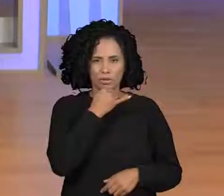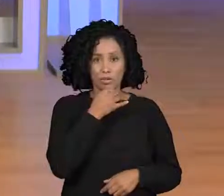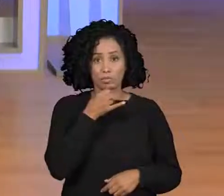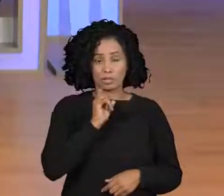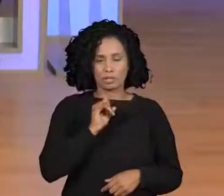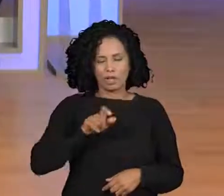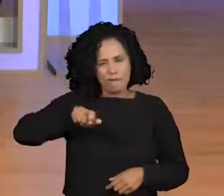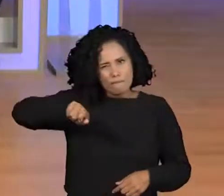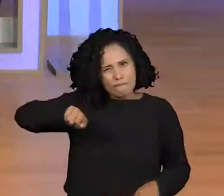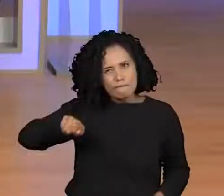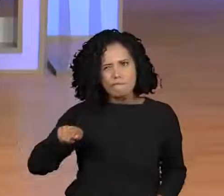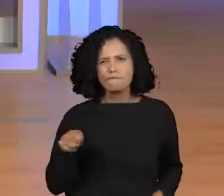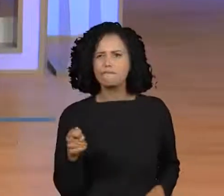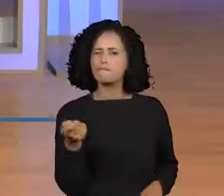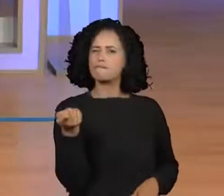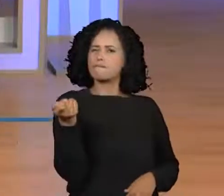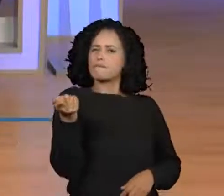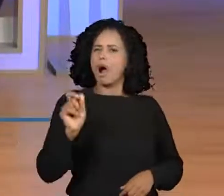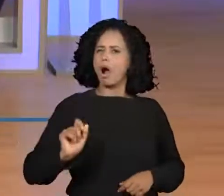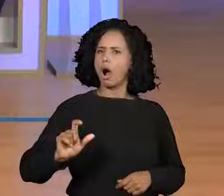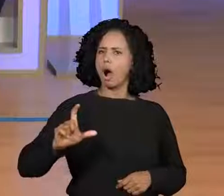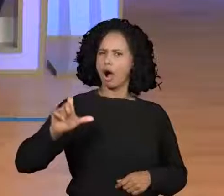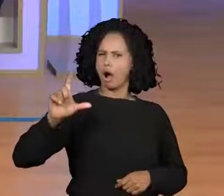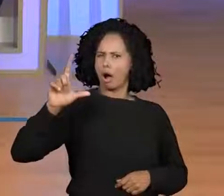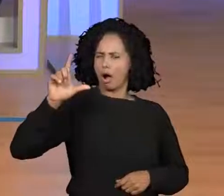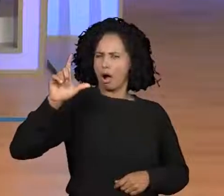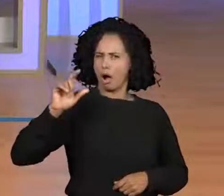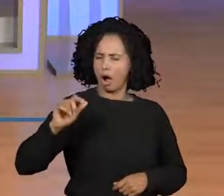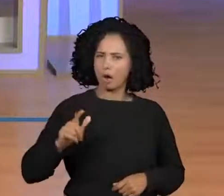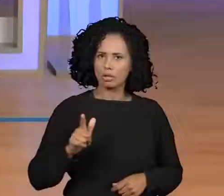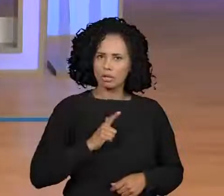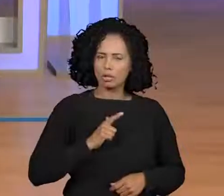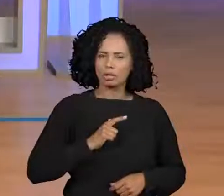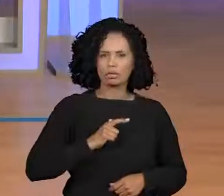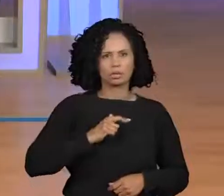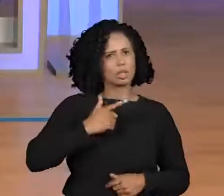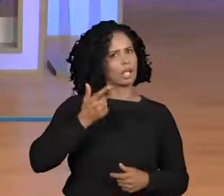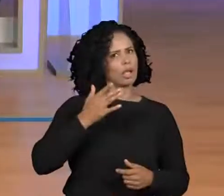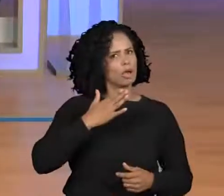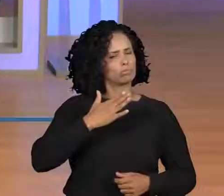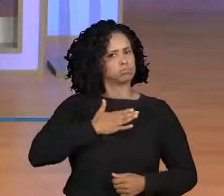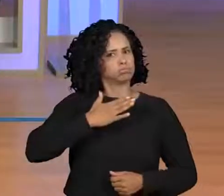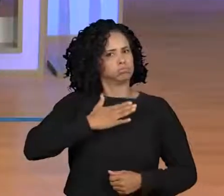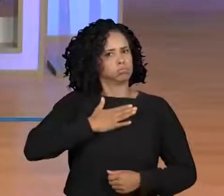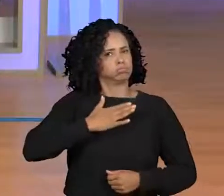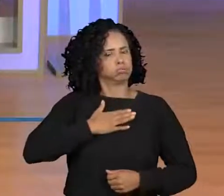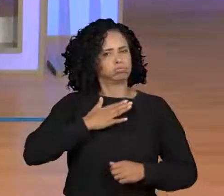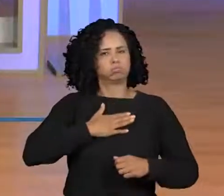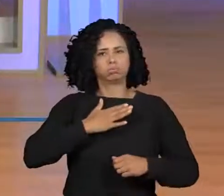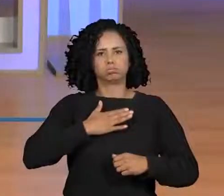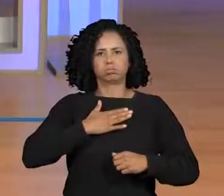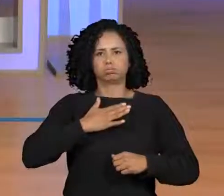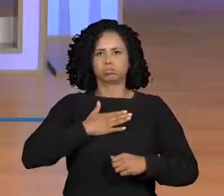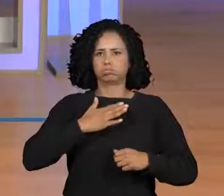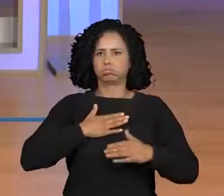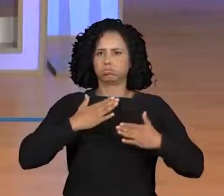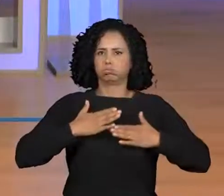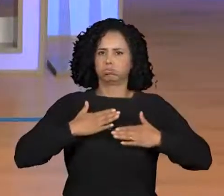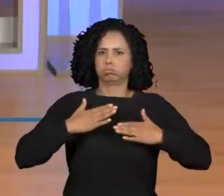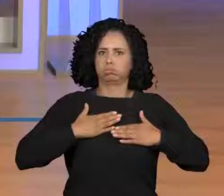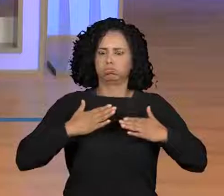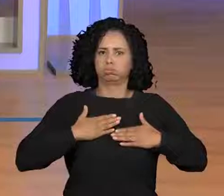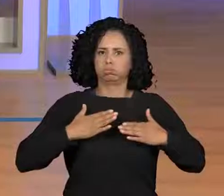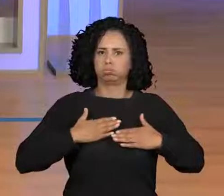altura, não é um grave fininho e um grave bem grossão e um agudo bem fininho. Tem as suas variações ali no